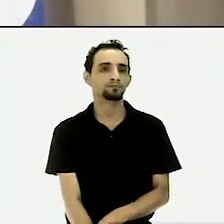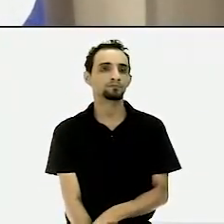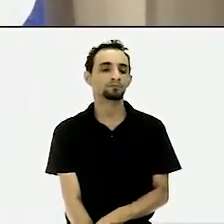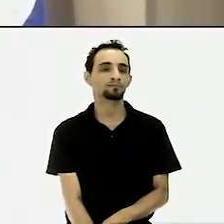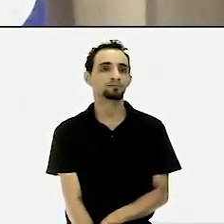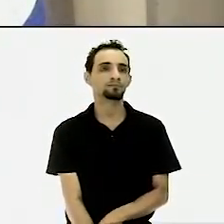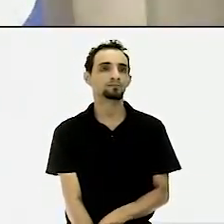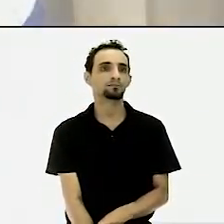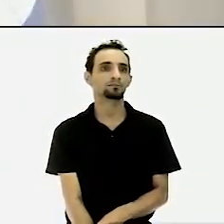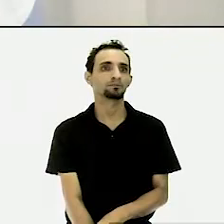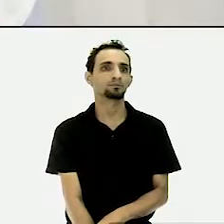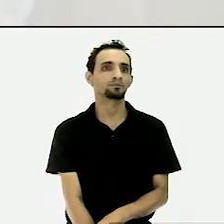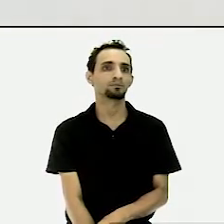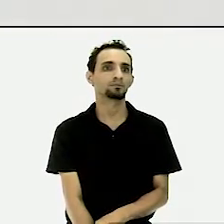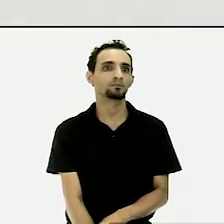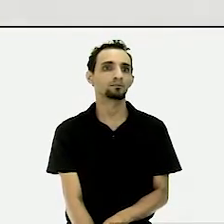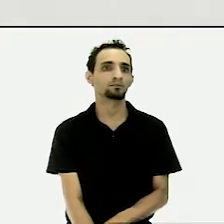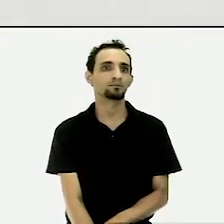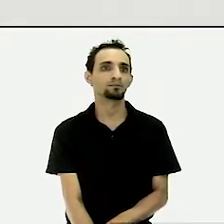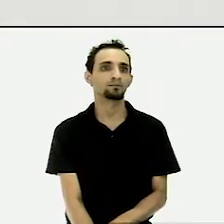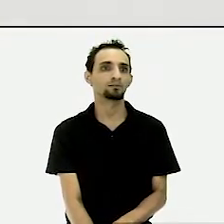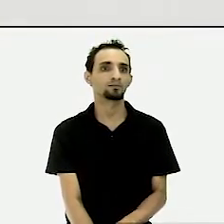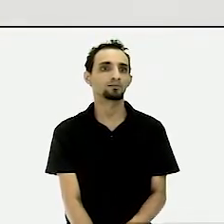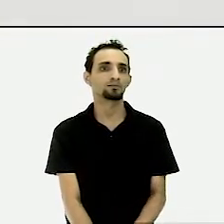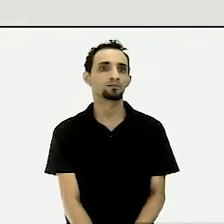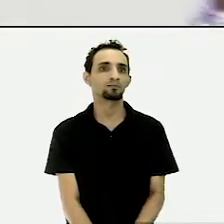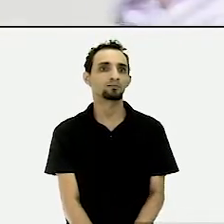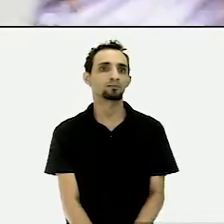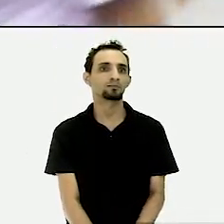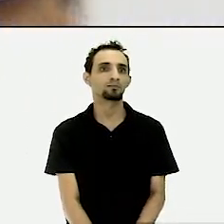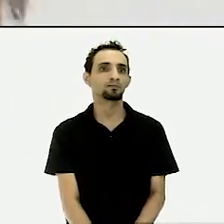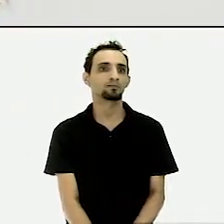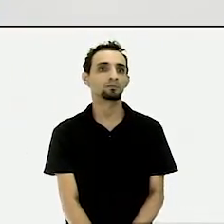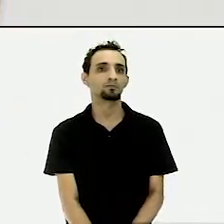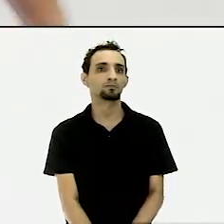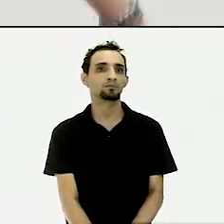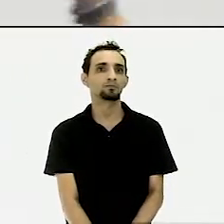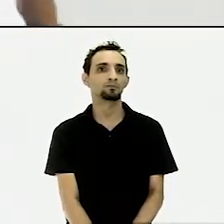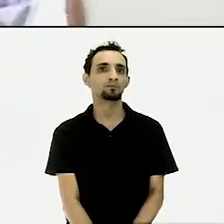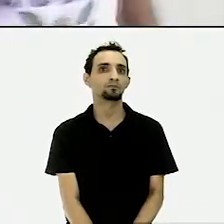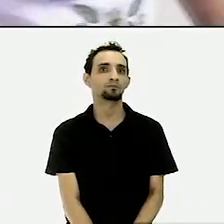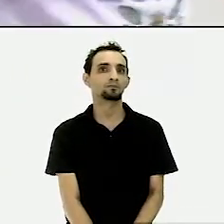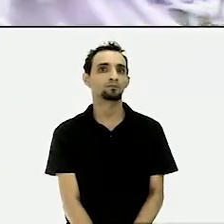Eu gostei muito de um contato com um dos deputados que fomos visitar. Ele falou assim, ó...